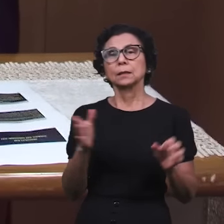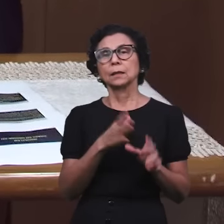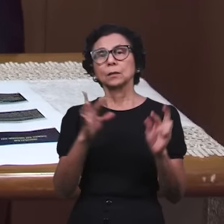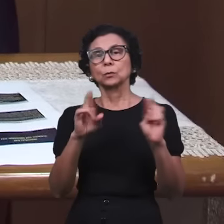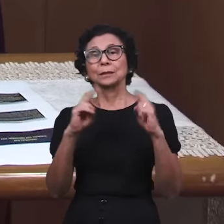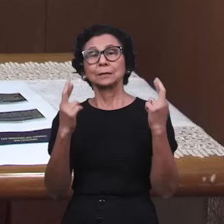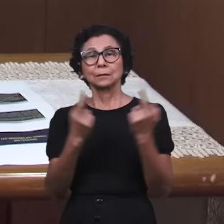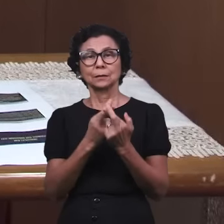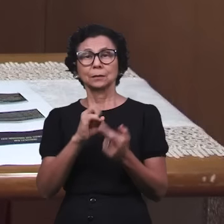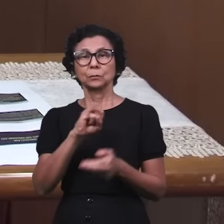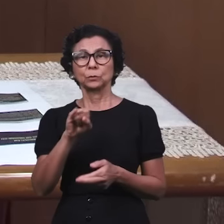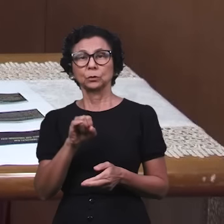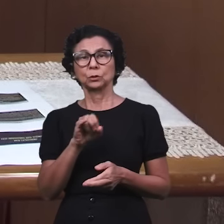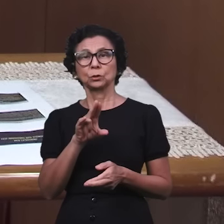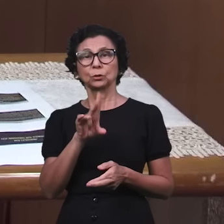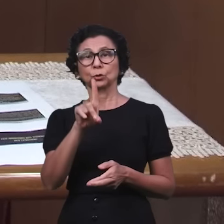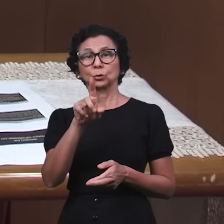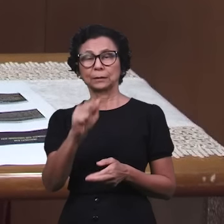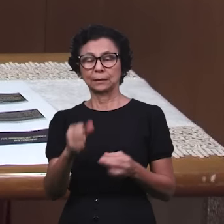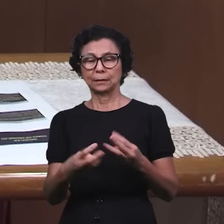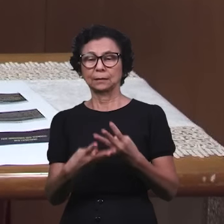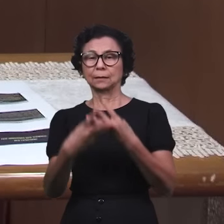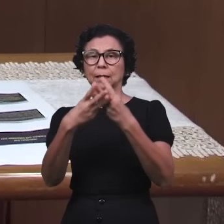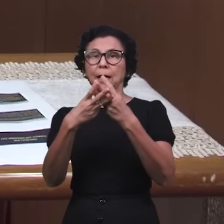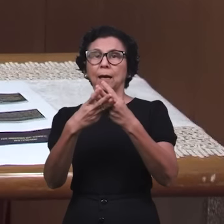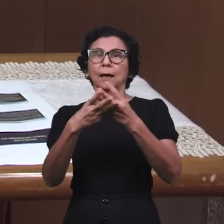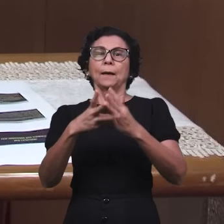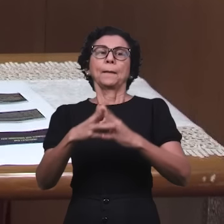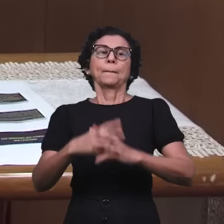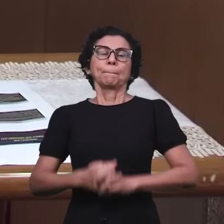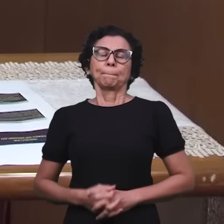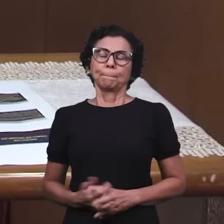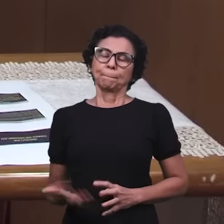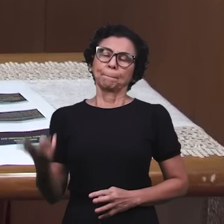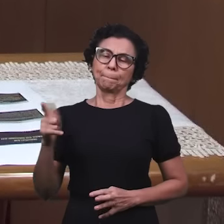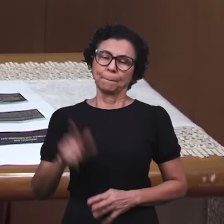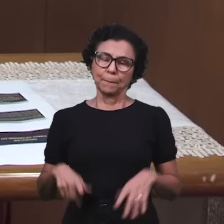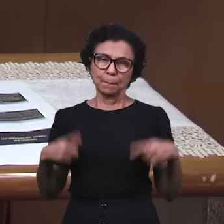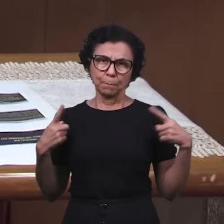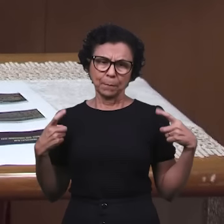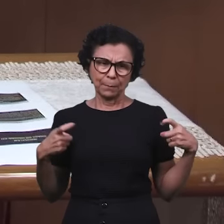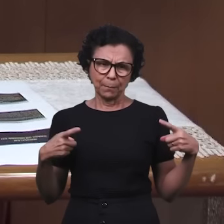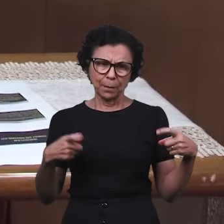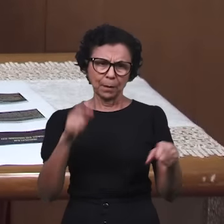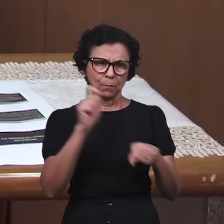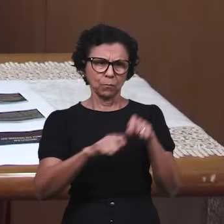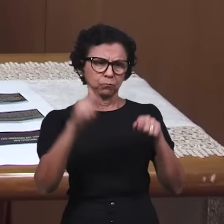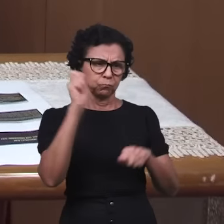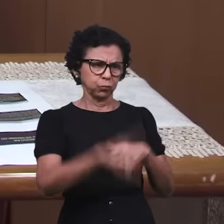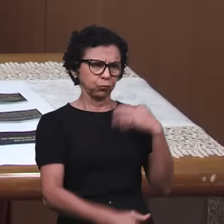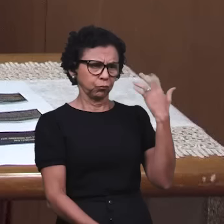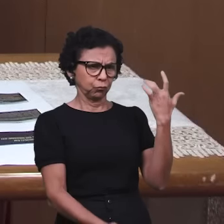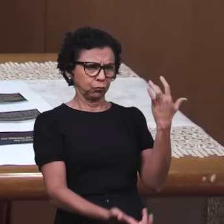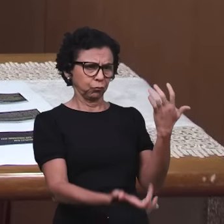no livro dos Juízes, batalhou também contra o rei de Jerusalém, chegou a colocar fogo na cidade.